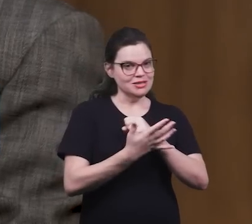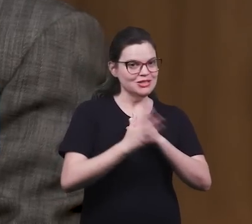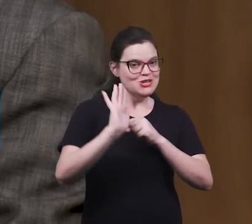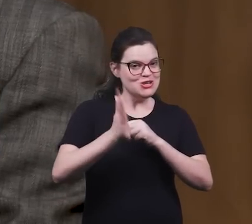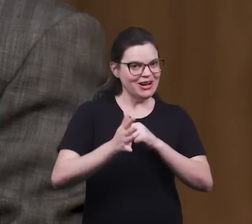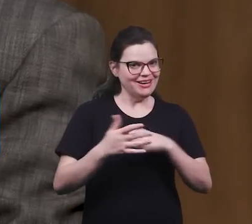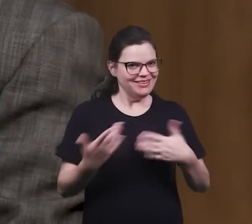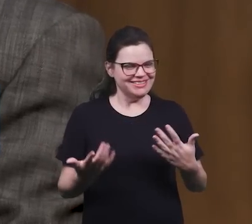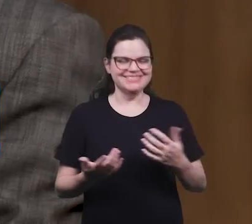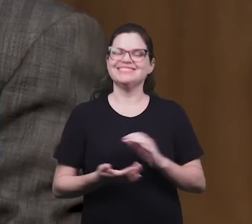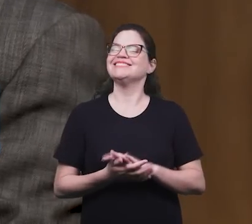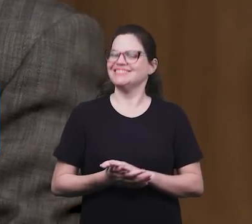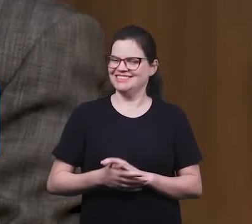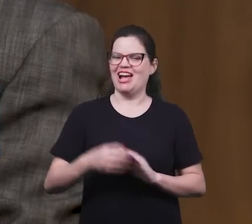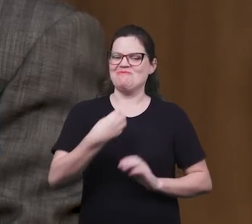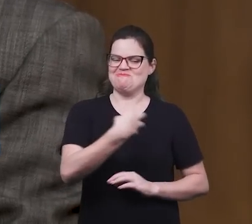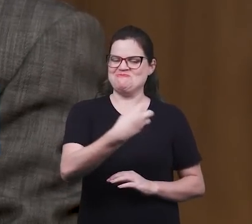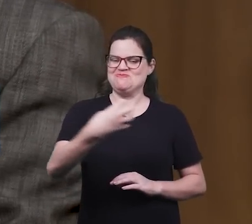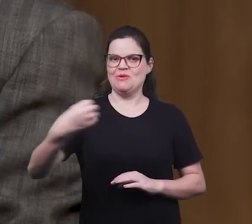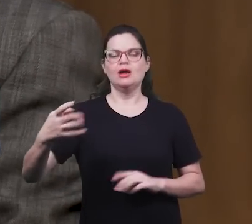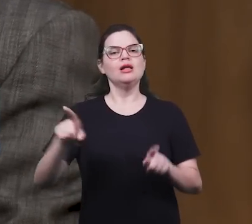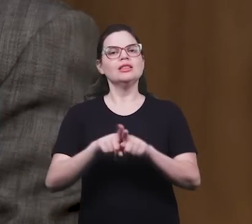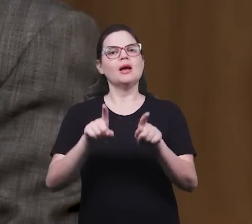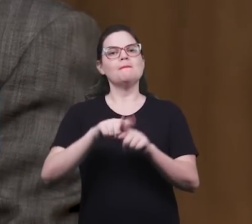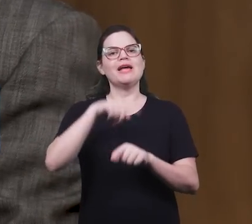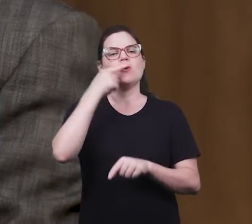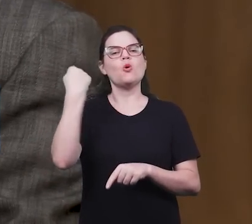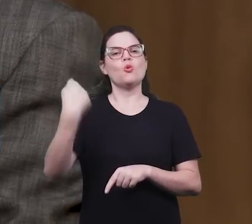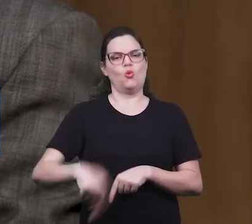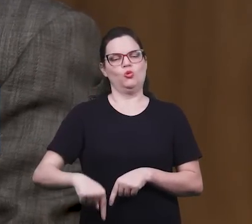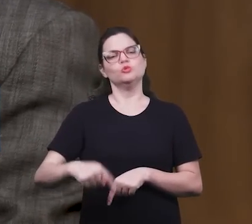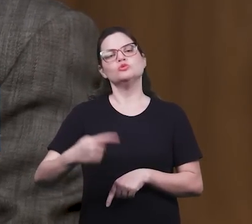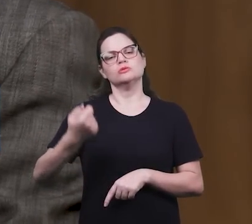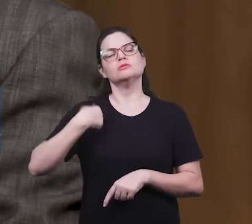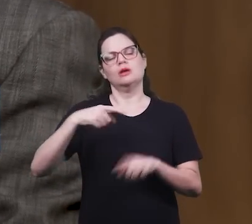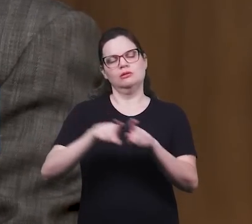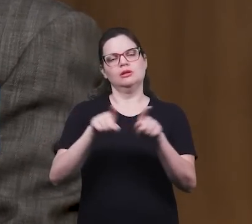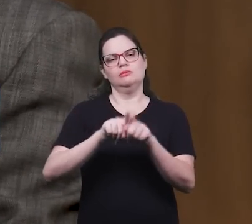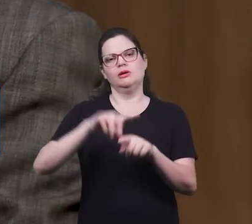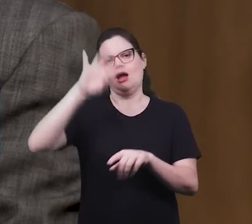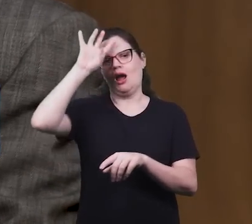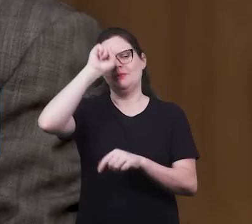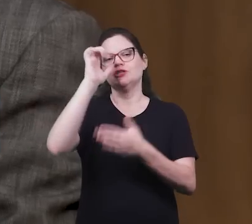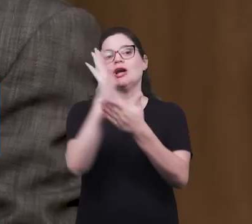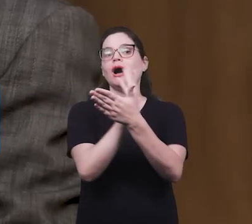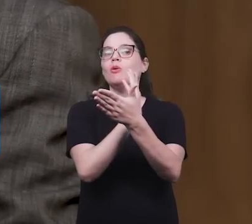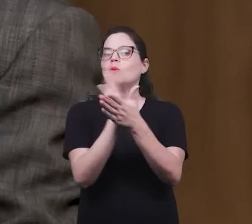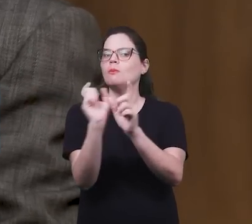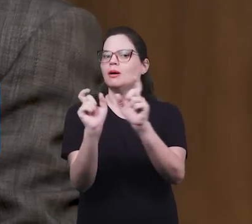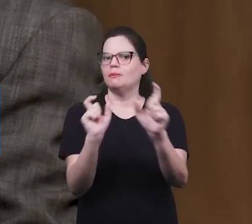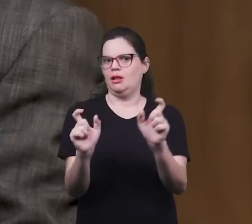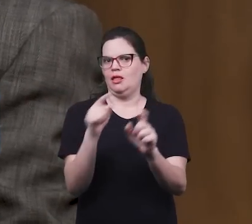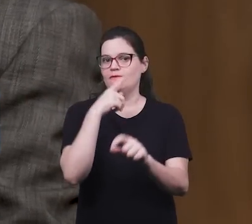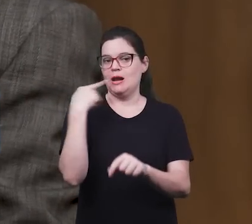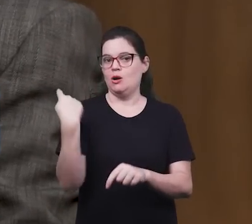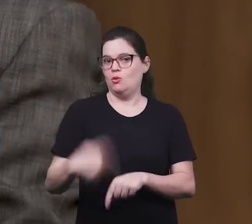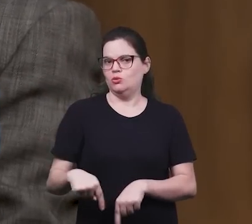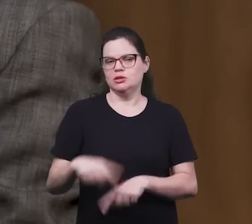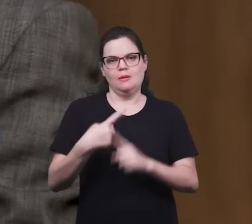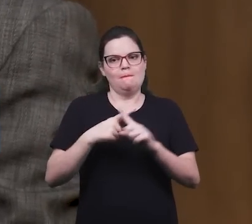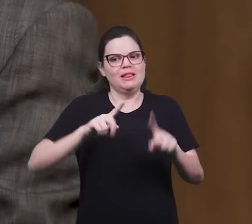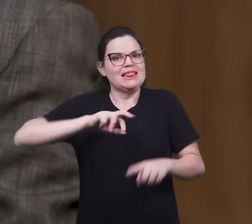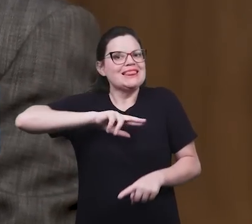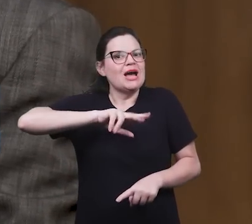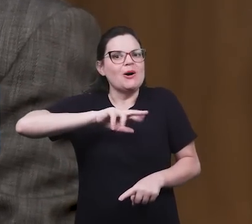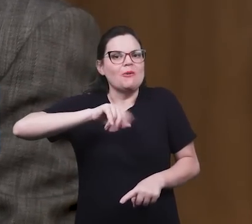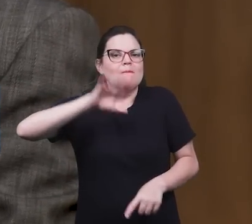Rússia e países de língua russa. Então deu para desenvolver também algumas conversas em russo, mas não a ponto de ser